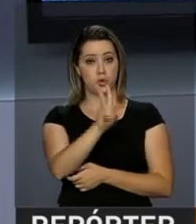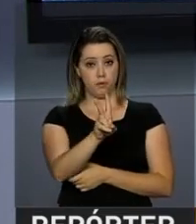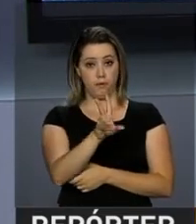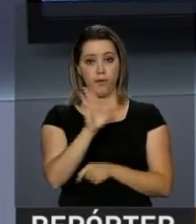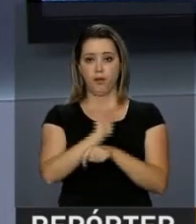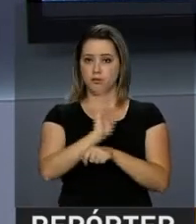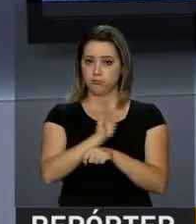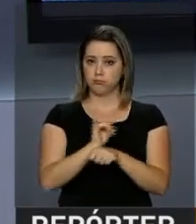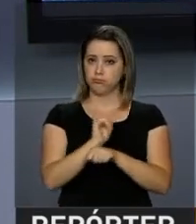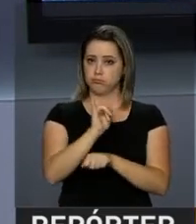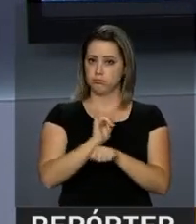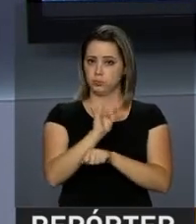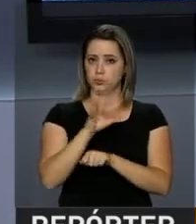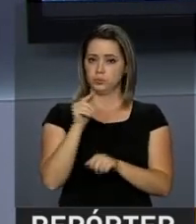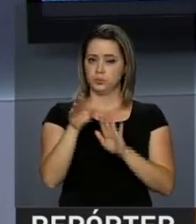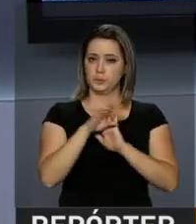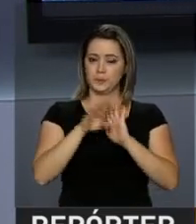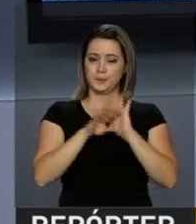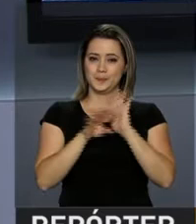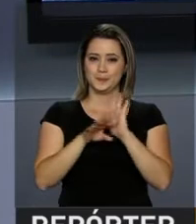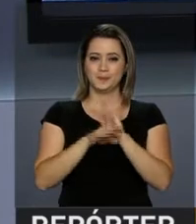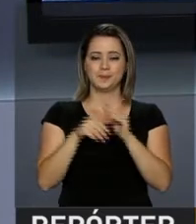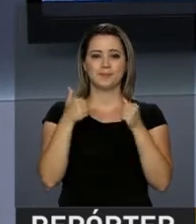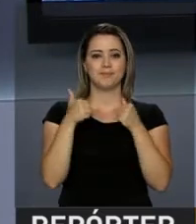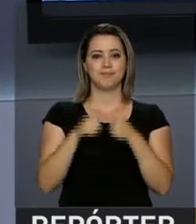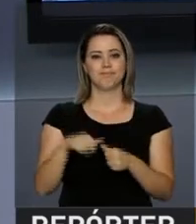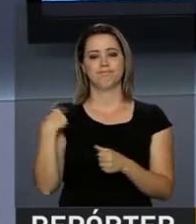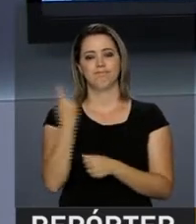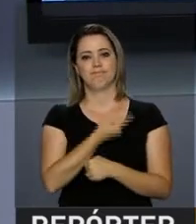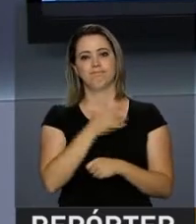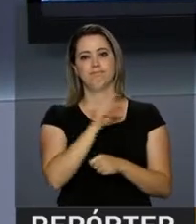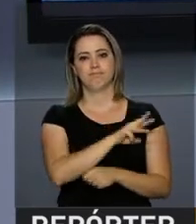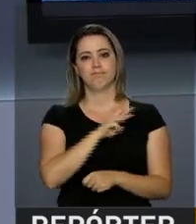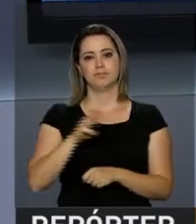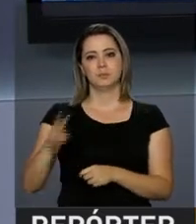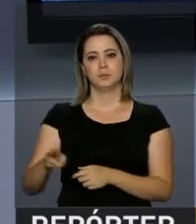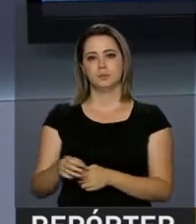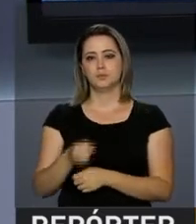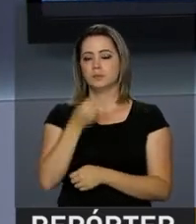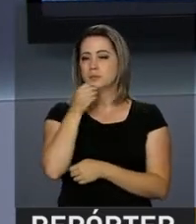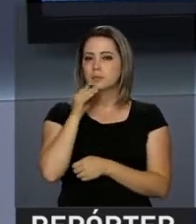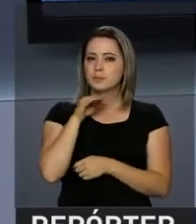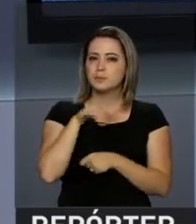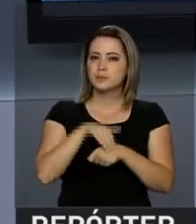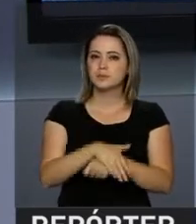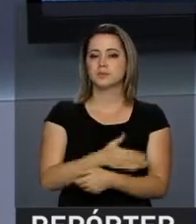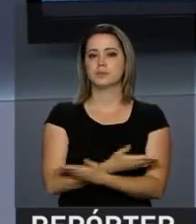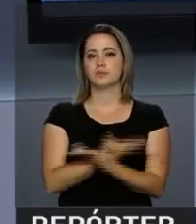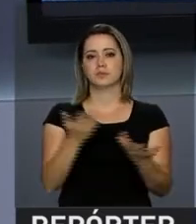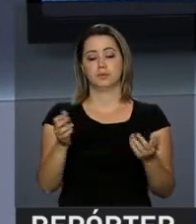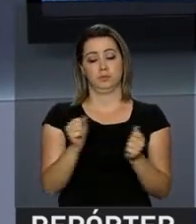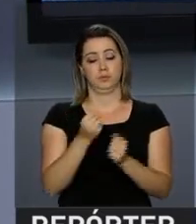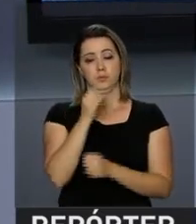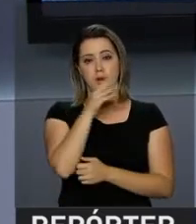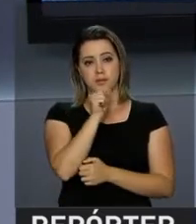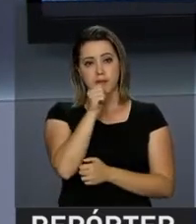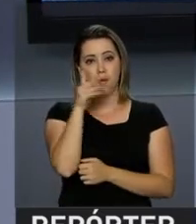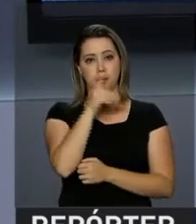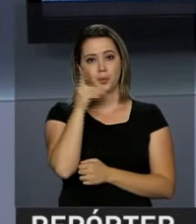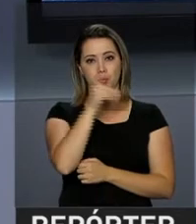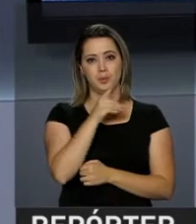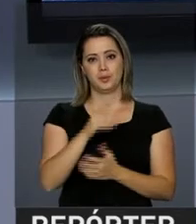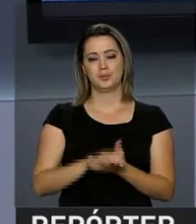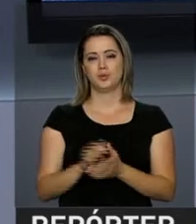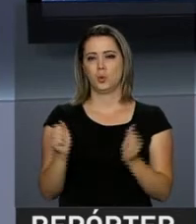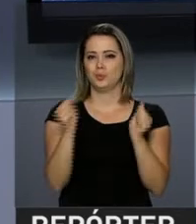as reportagens no youtube e toda a programação também está em nossa página na internet uma boa noite pra você e um ótimo fim de semana